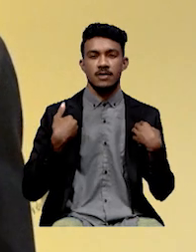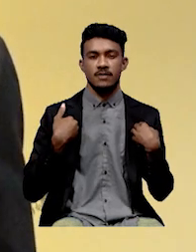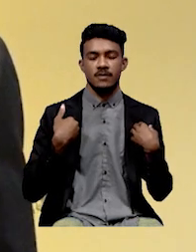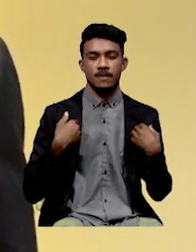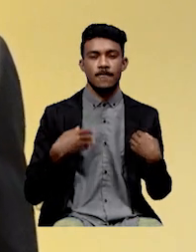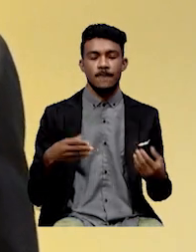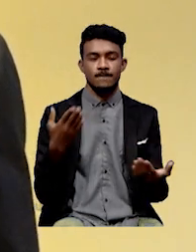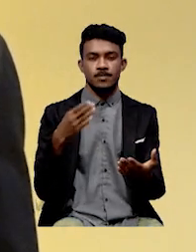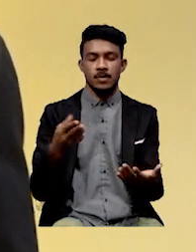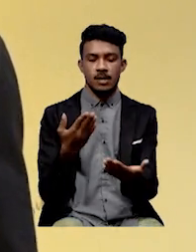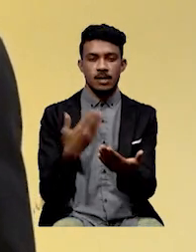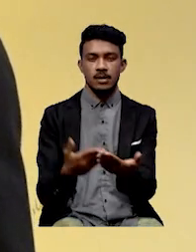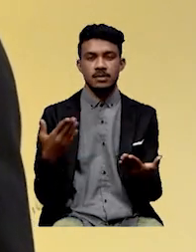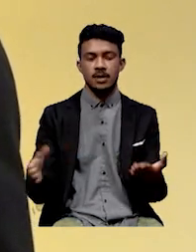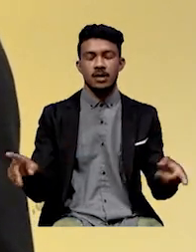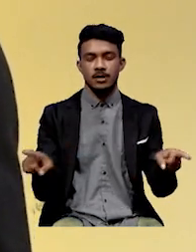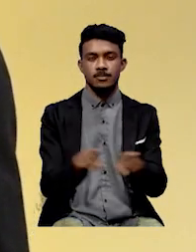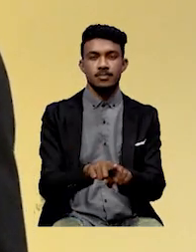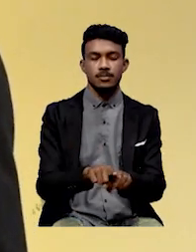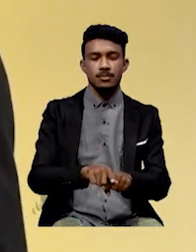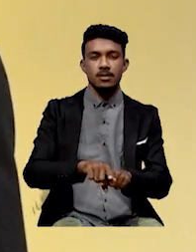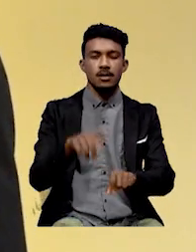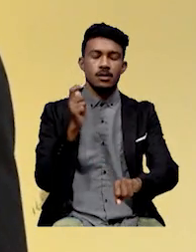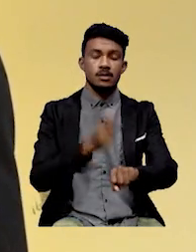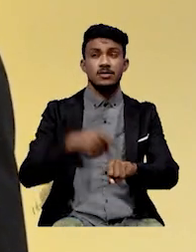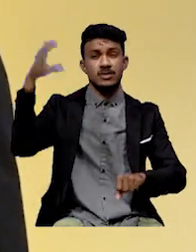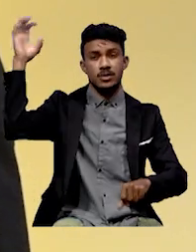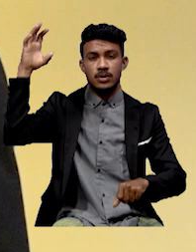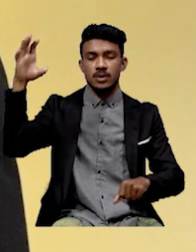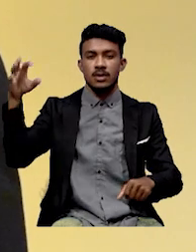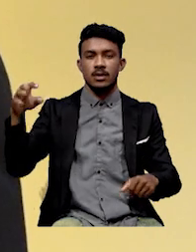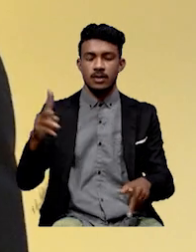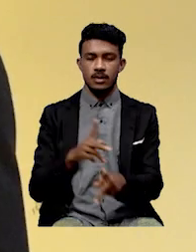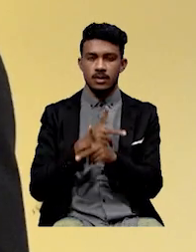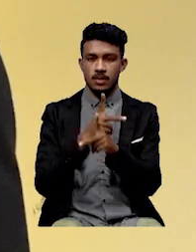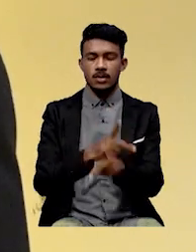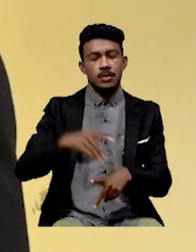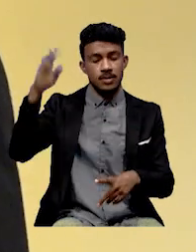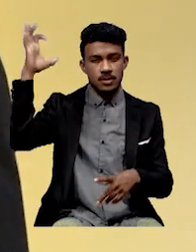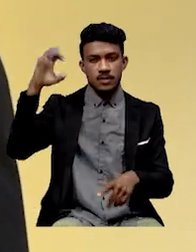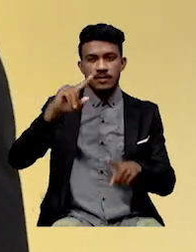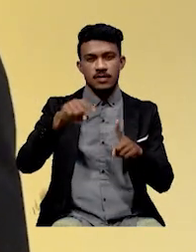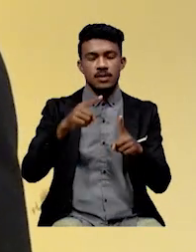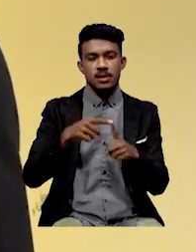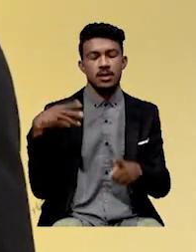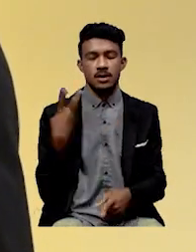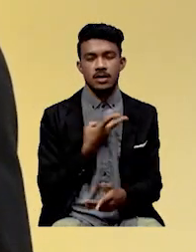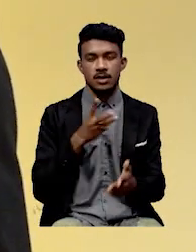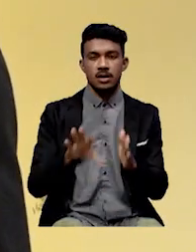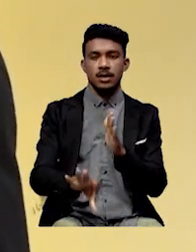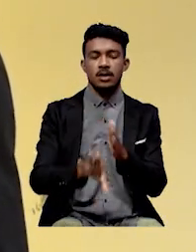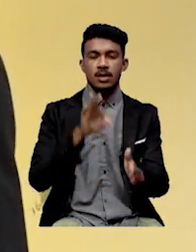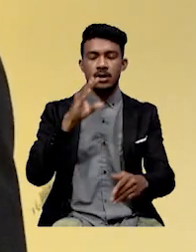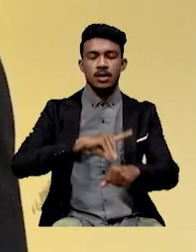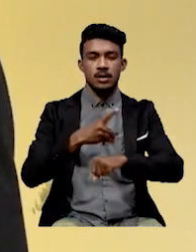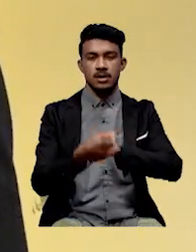infraestrutura nebe resiliente ba iha clima. Nebe tahan ba iha clima wa inhira ita hetan desastre serne. Ita nema União Europeia